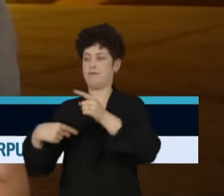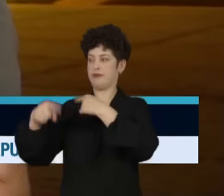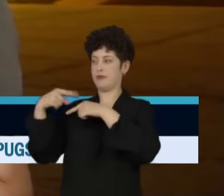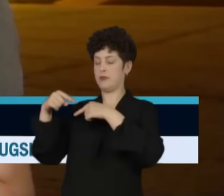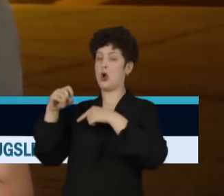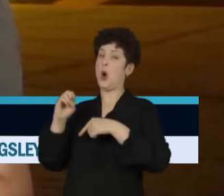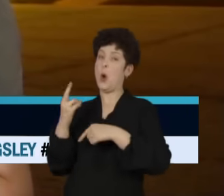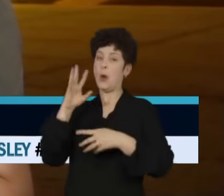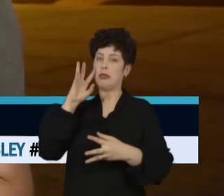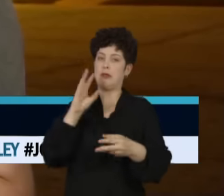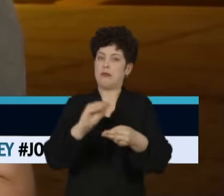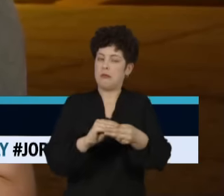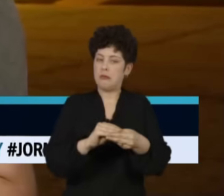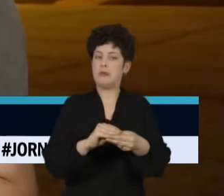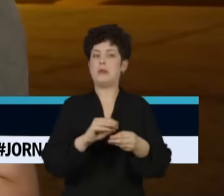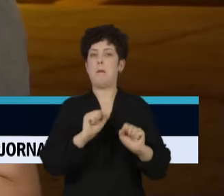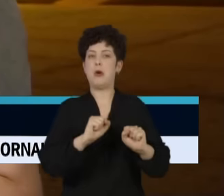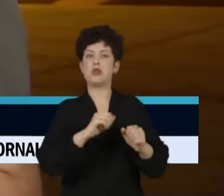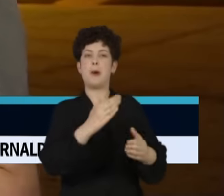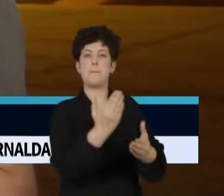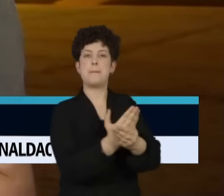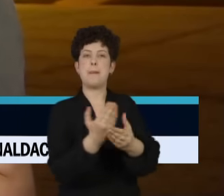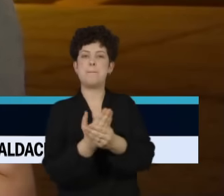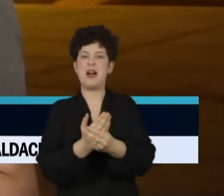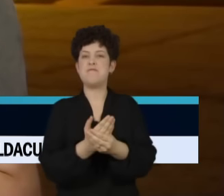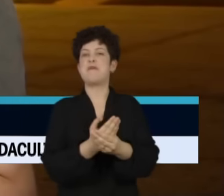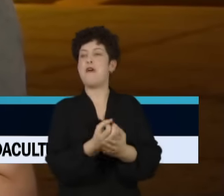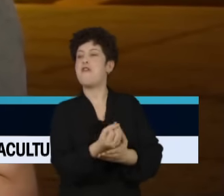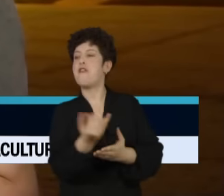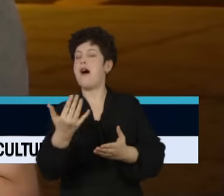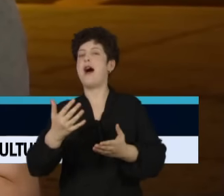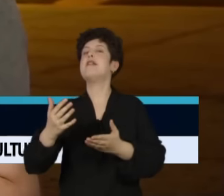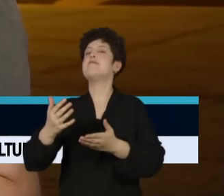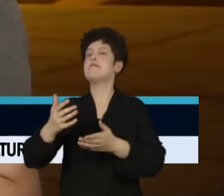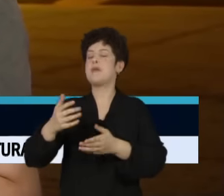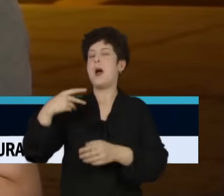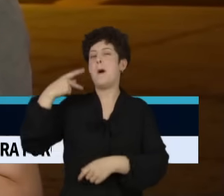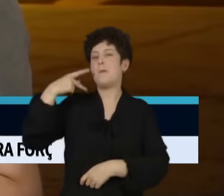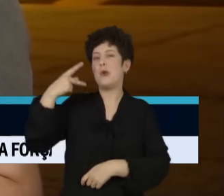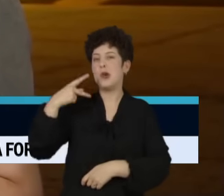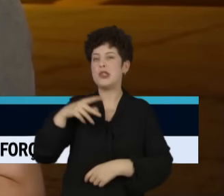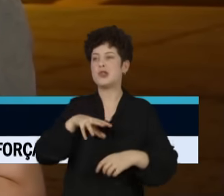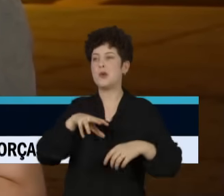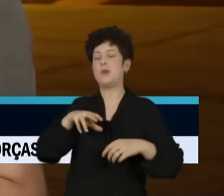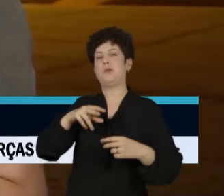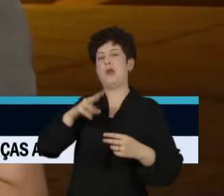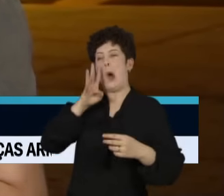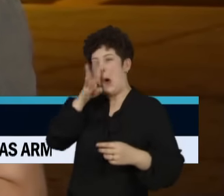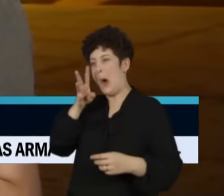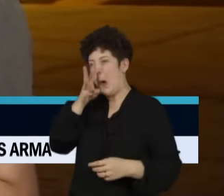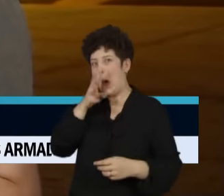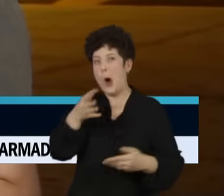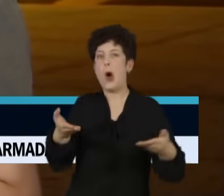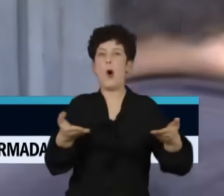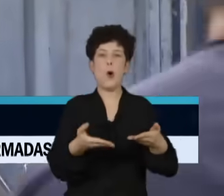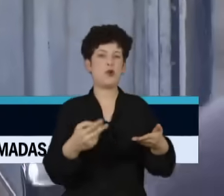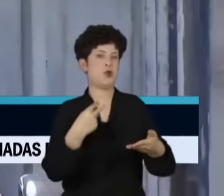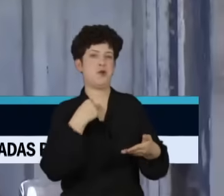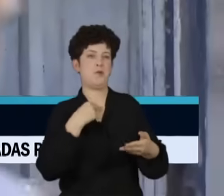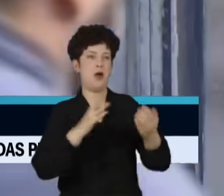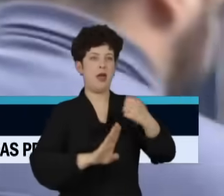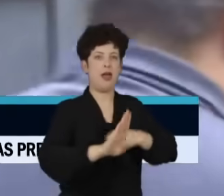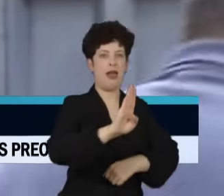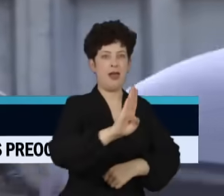entendimento pode extinguir os processos de dezenas de políticos que foram caçados e hoje estão inelegíveis.